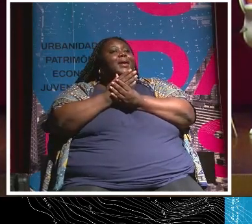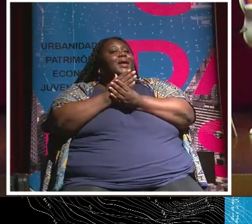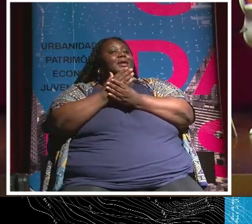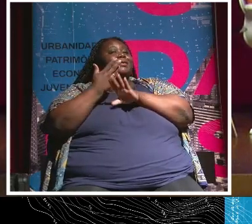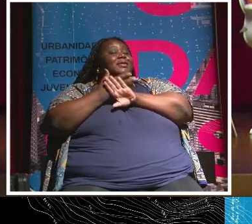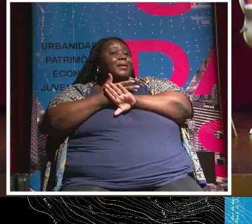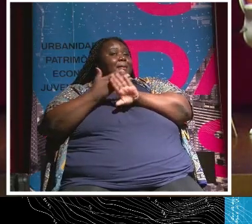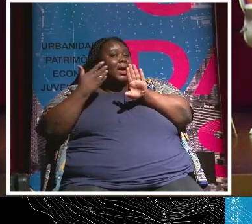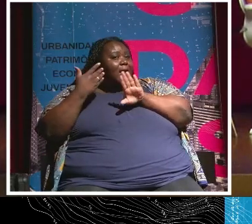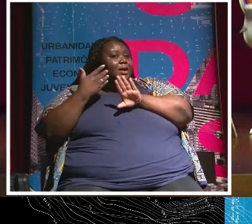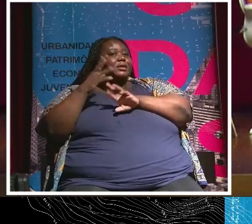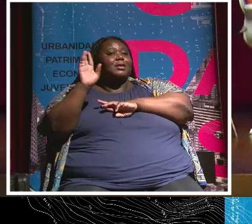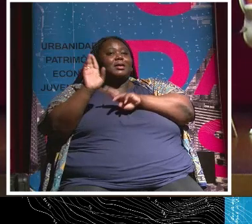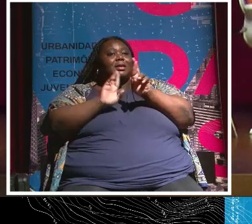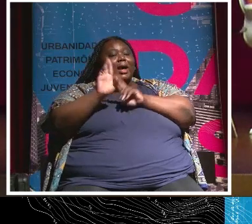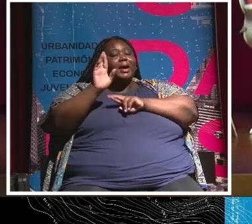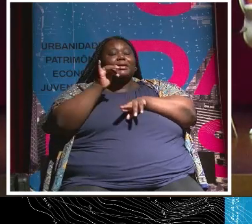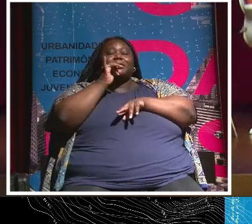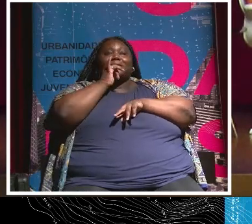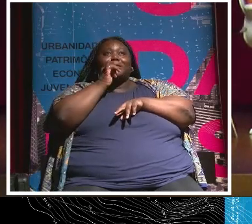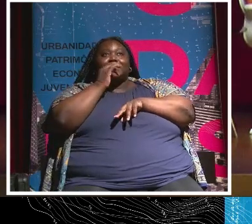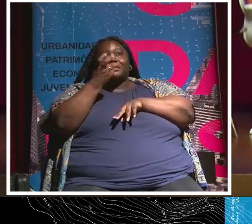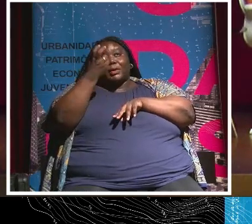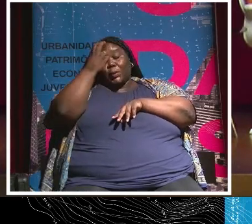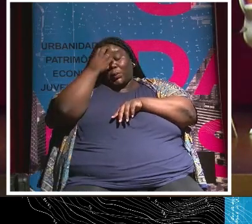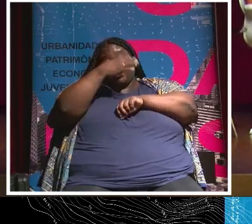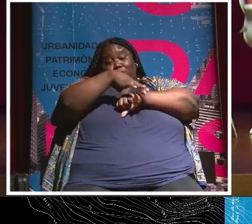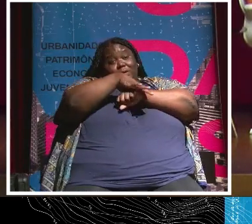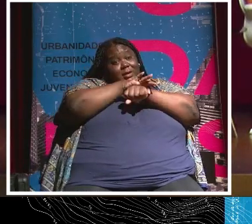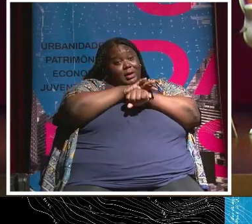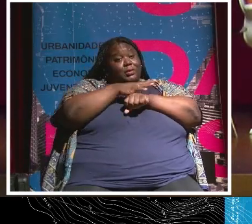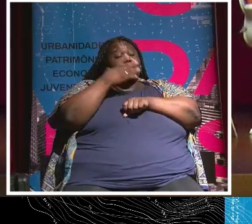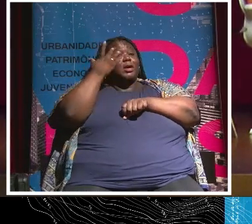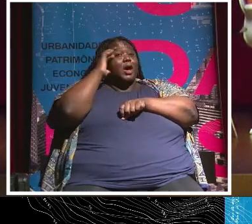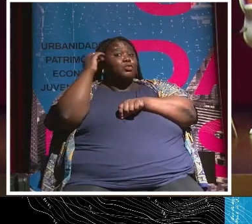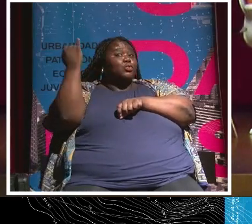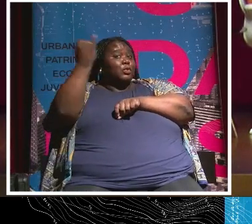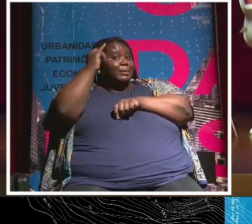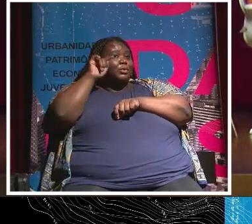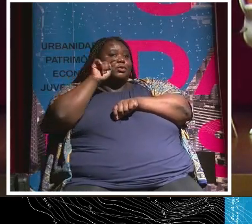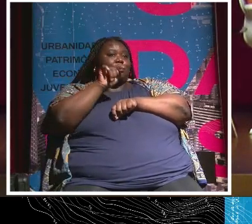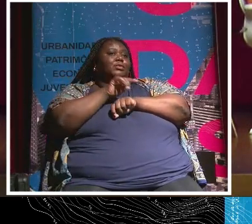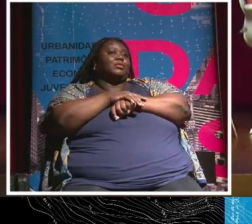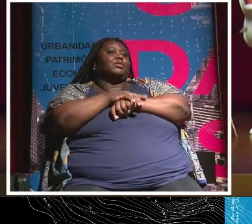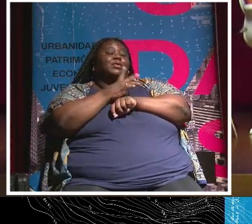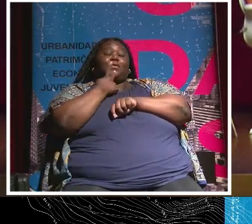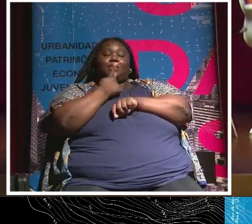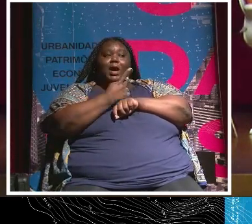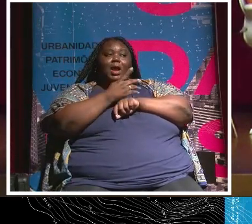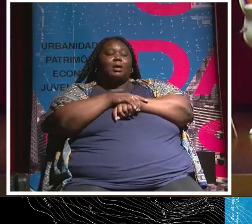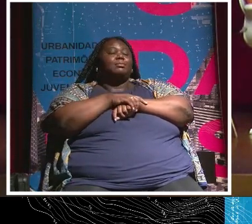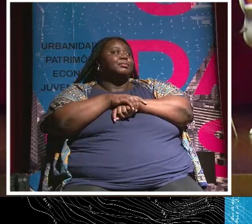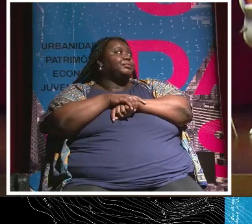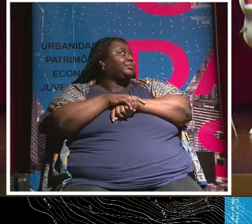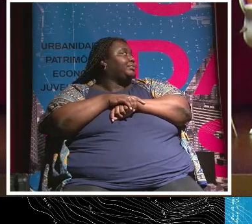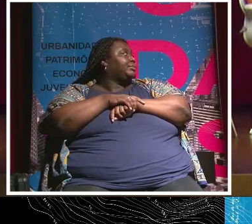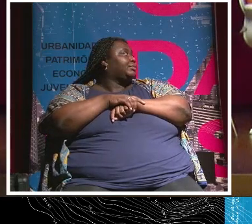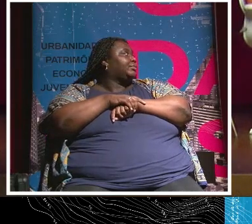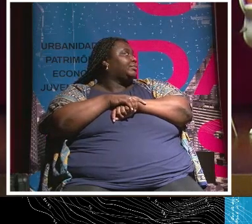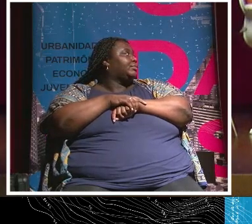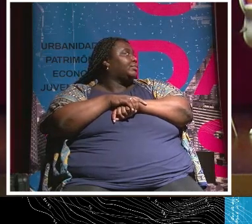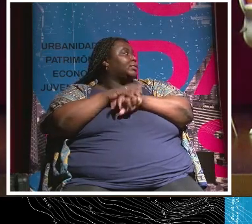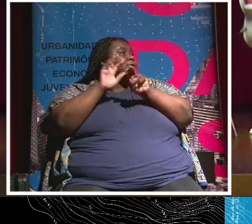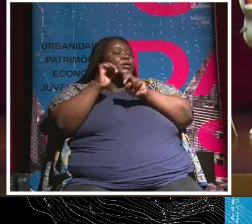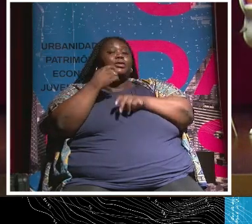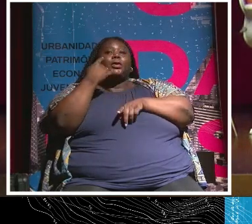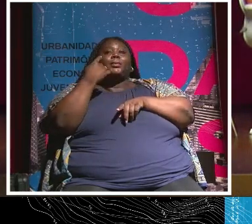visões da relação, por exemplo, cultura e segurança. Então, acho muito importante você abordar isso. E a sua